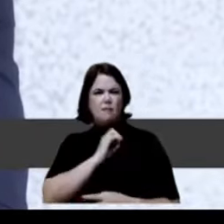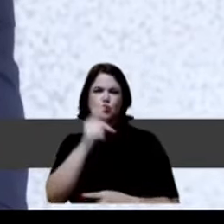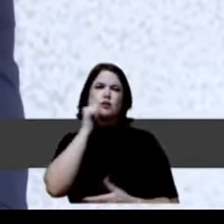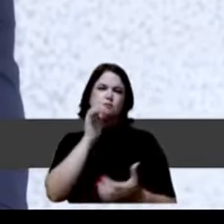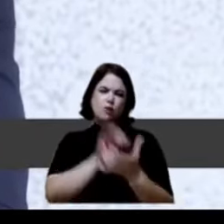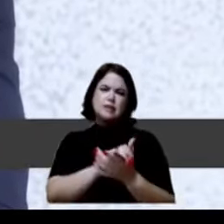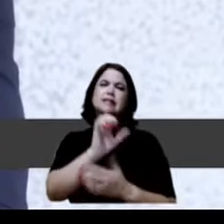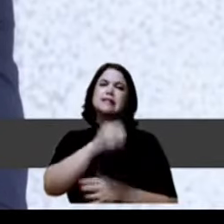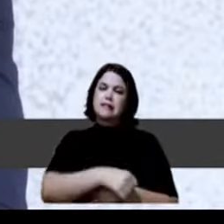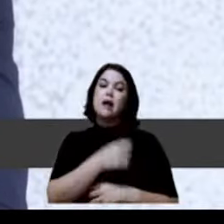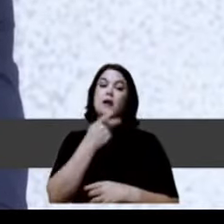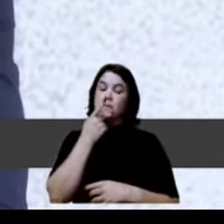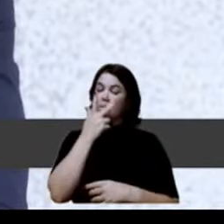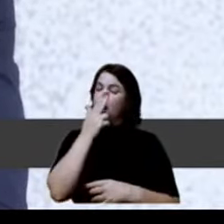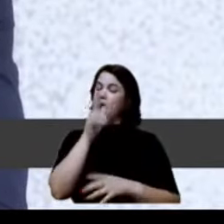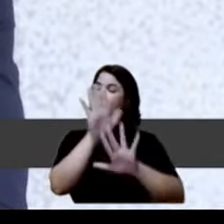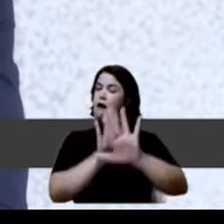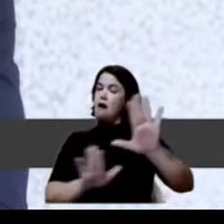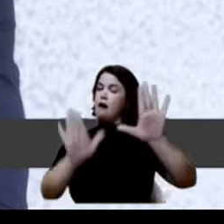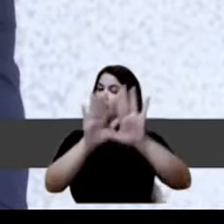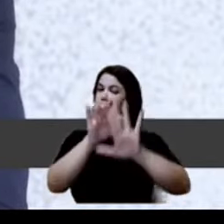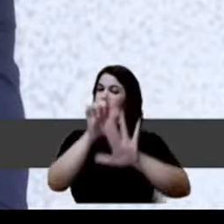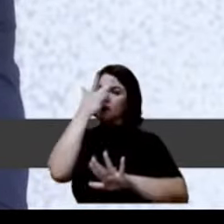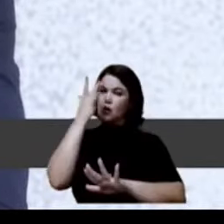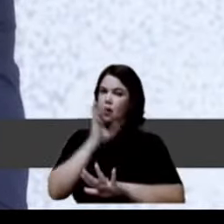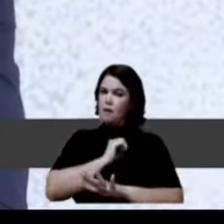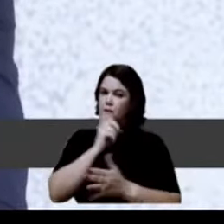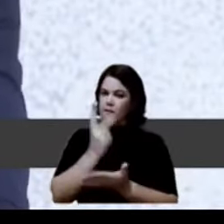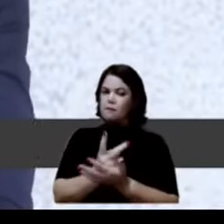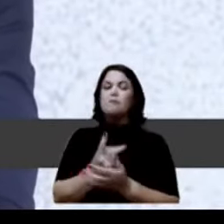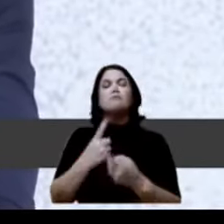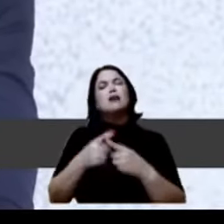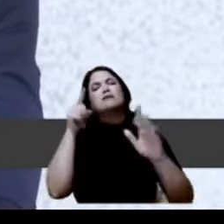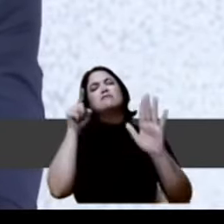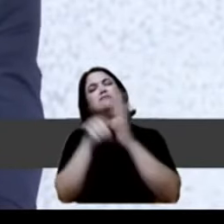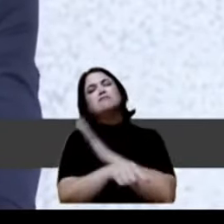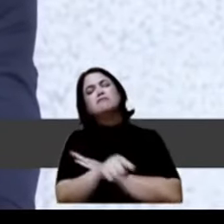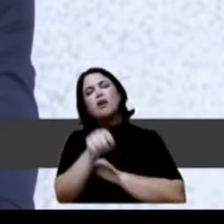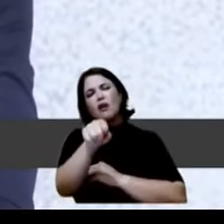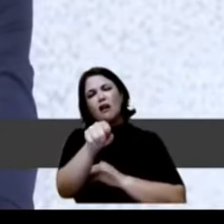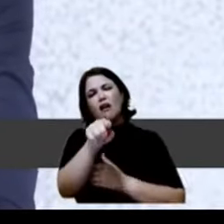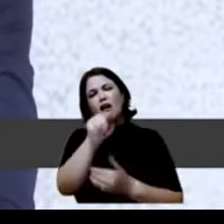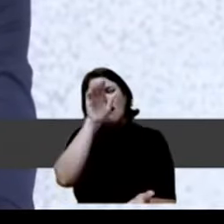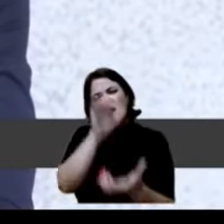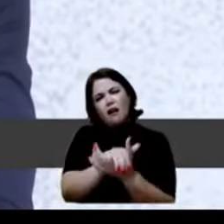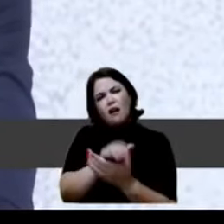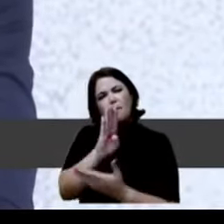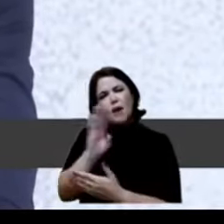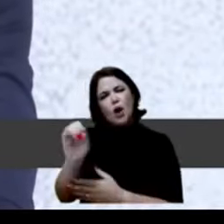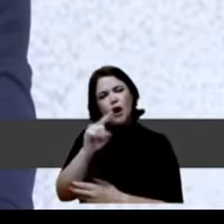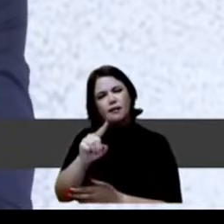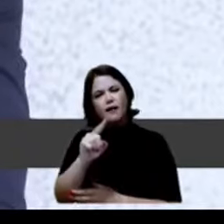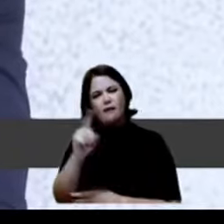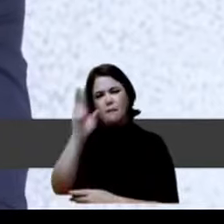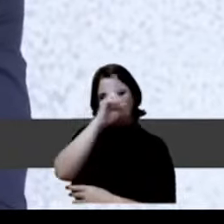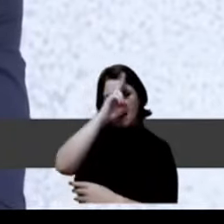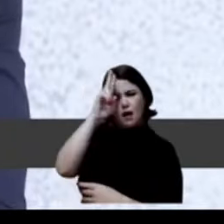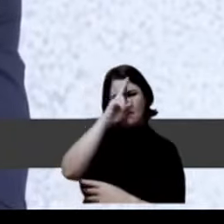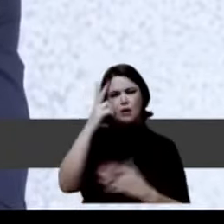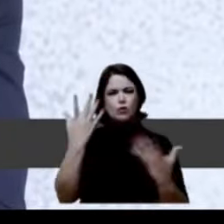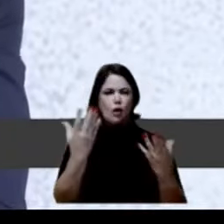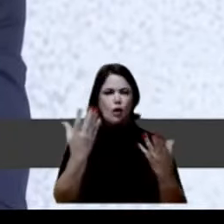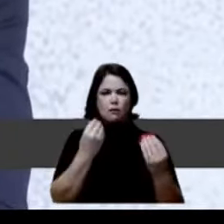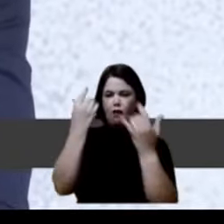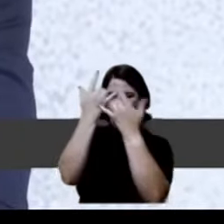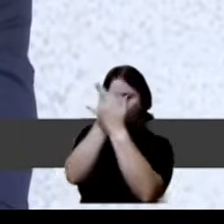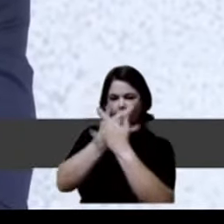ela mesmo. Agora, você não respondeu por que ela registrou. Ela estava embriagada, ela estava ludibriada, ela estava alienada, o que é o